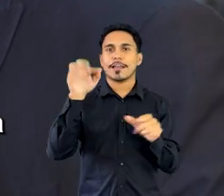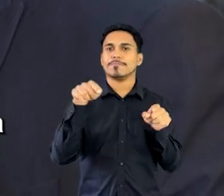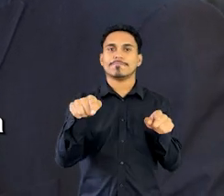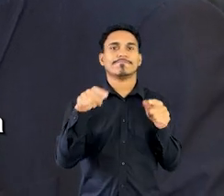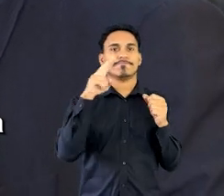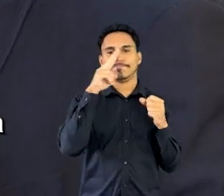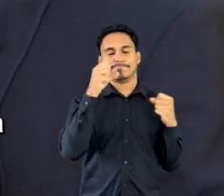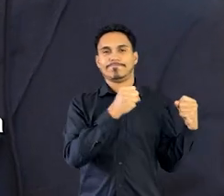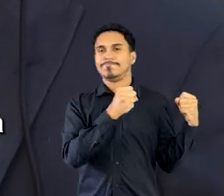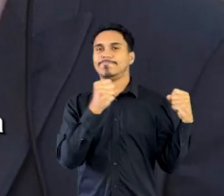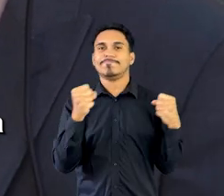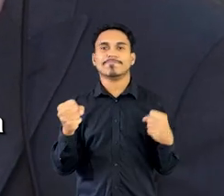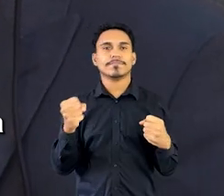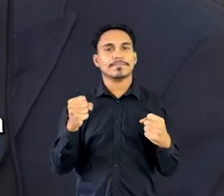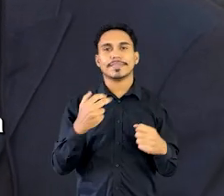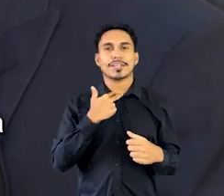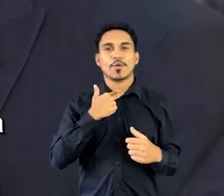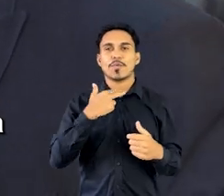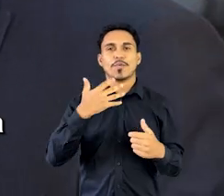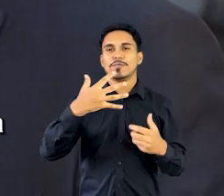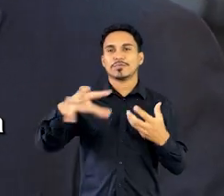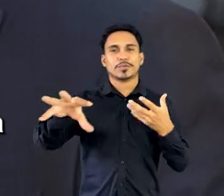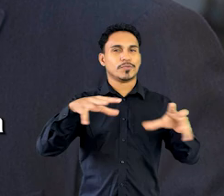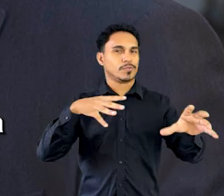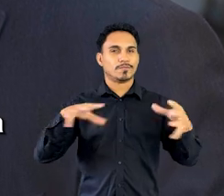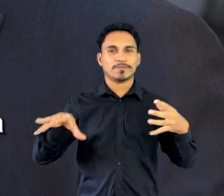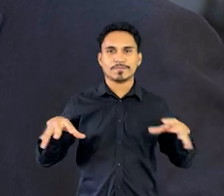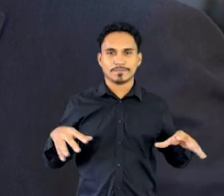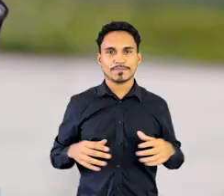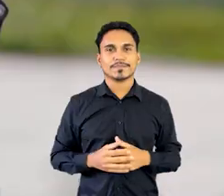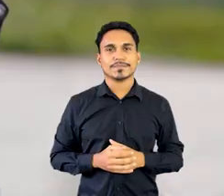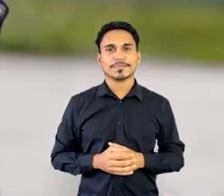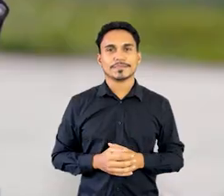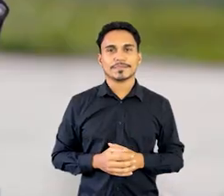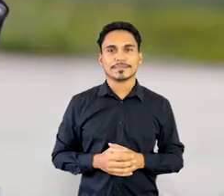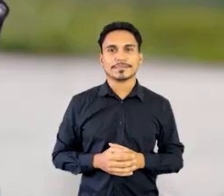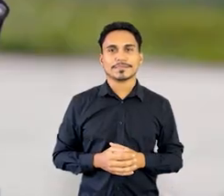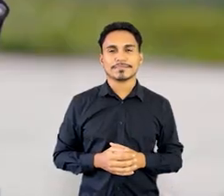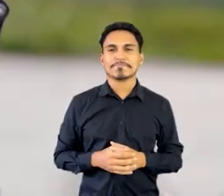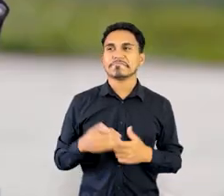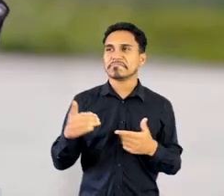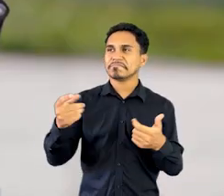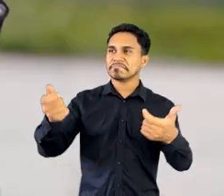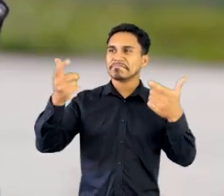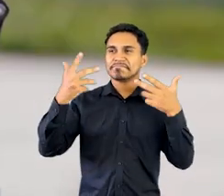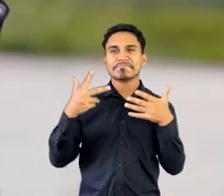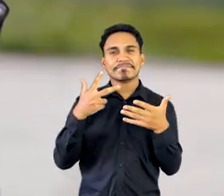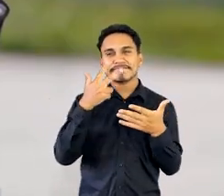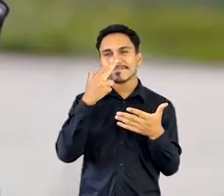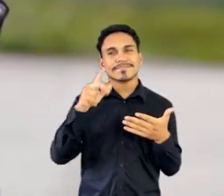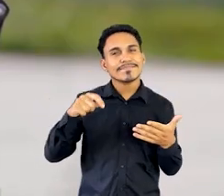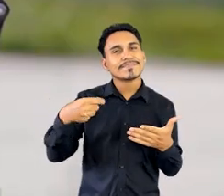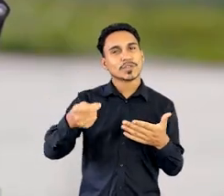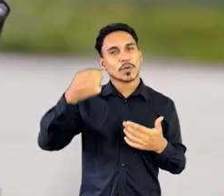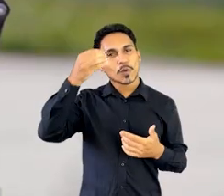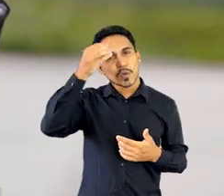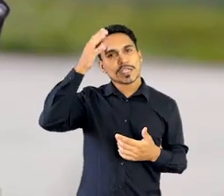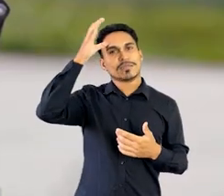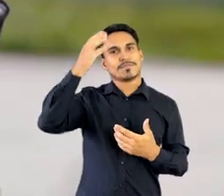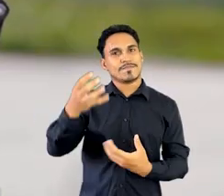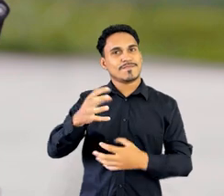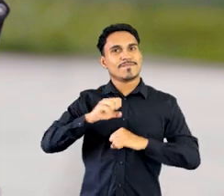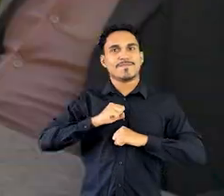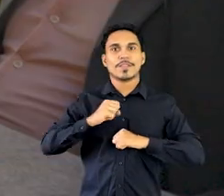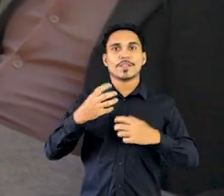mim é a rede e não os institutos separadamente perfeita perfeita que aula